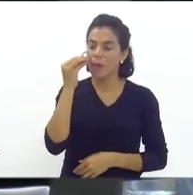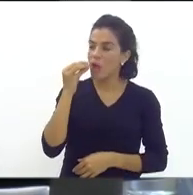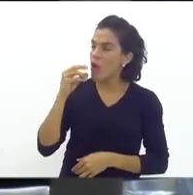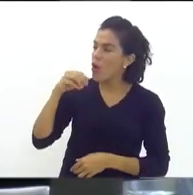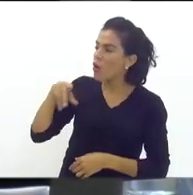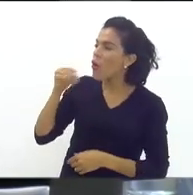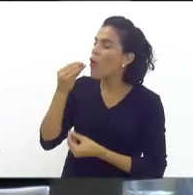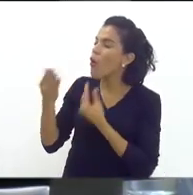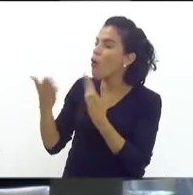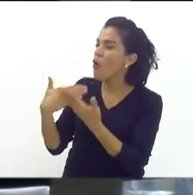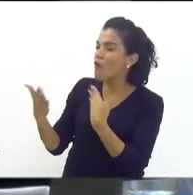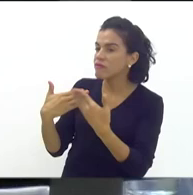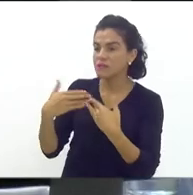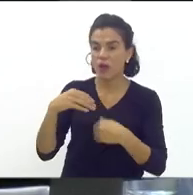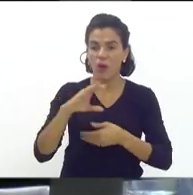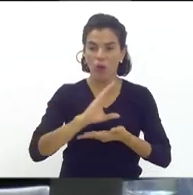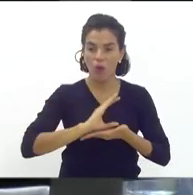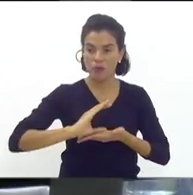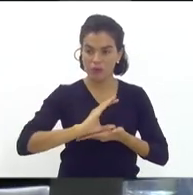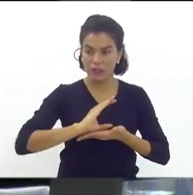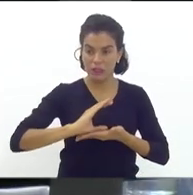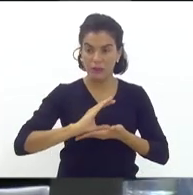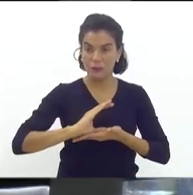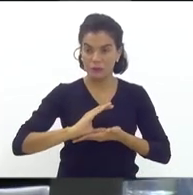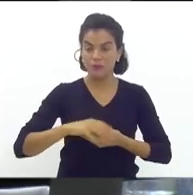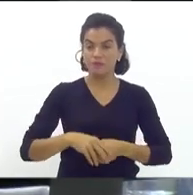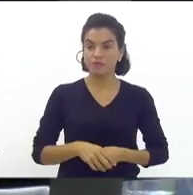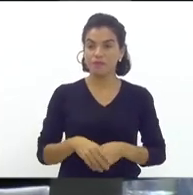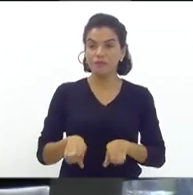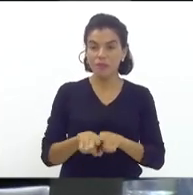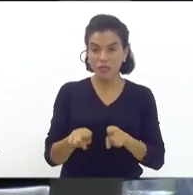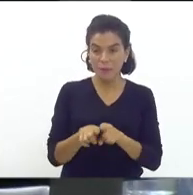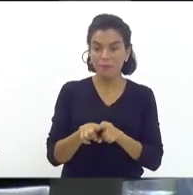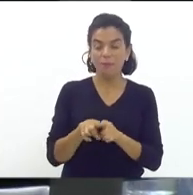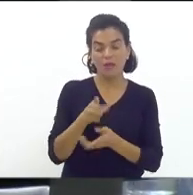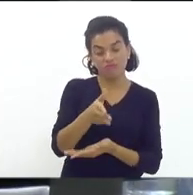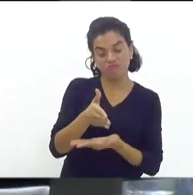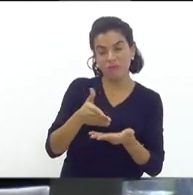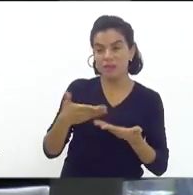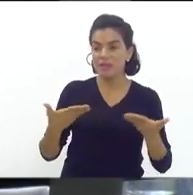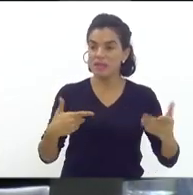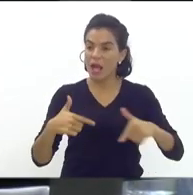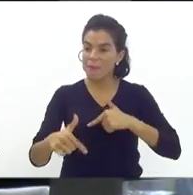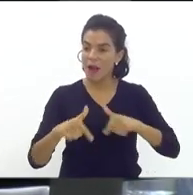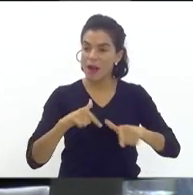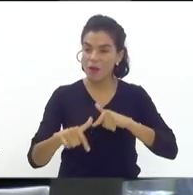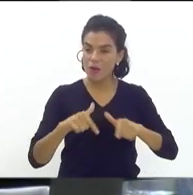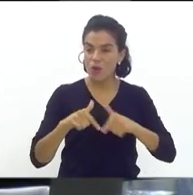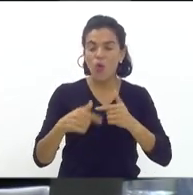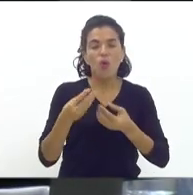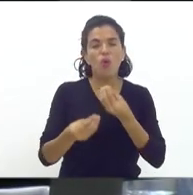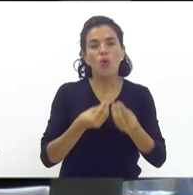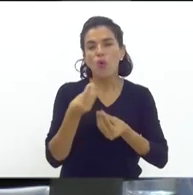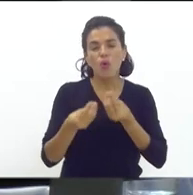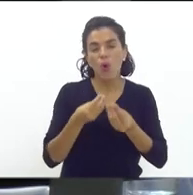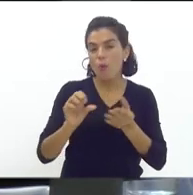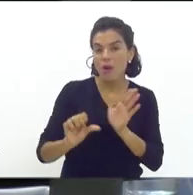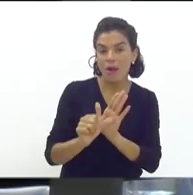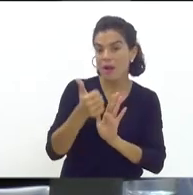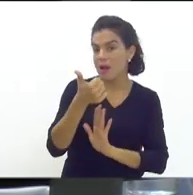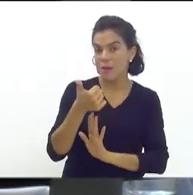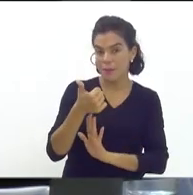conselheiros proponho que a gente por uma questão aqui de divisão dos trabalhos que a gente comece é como foi a primeira